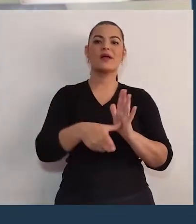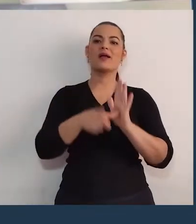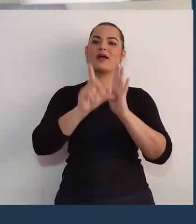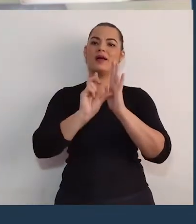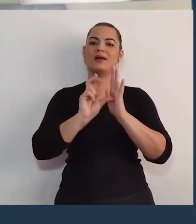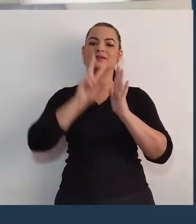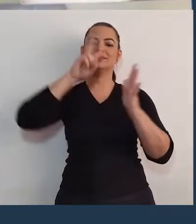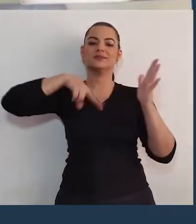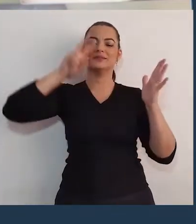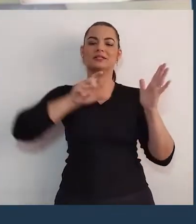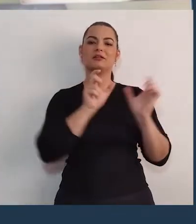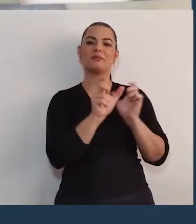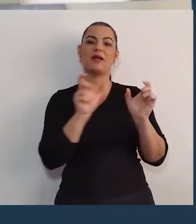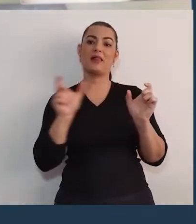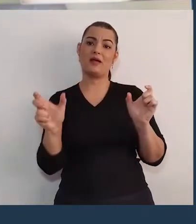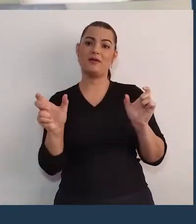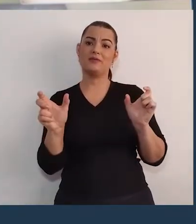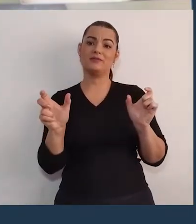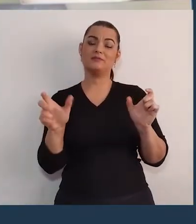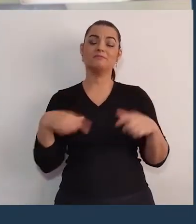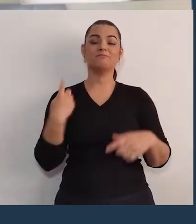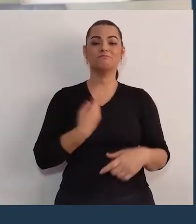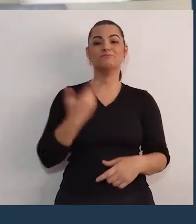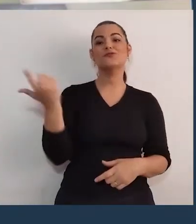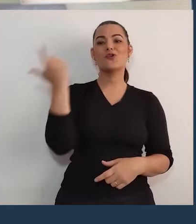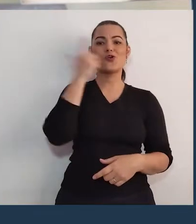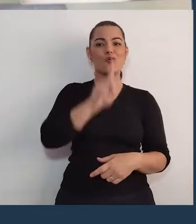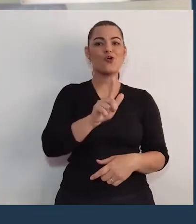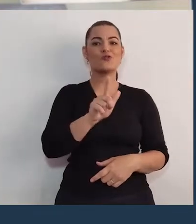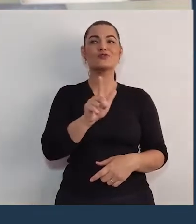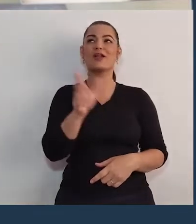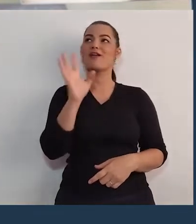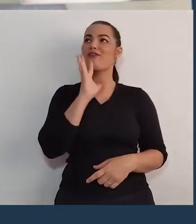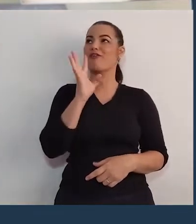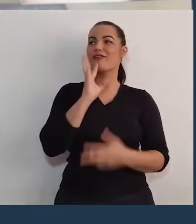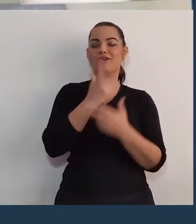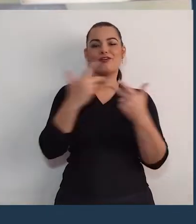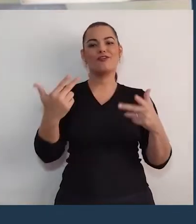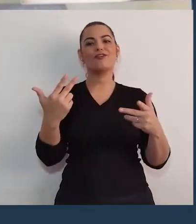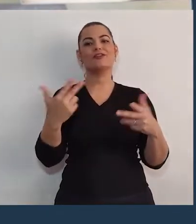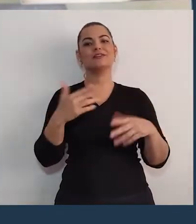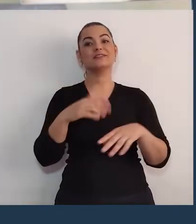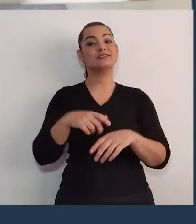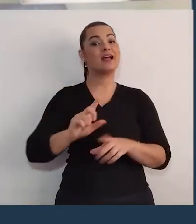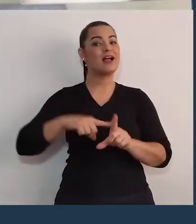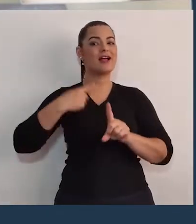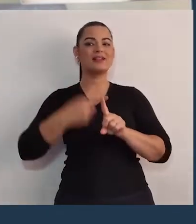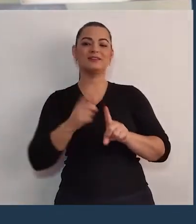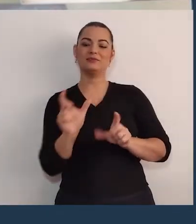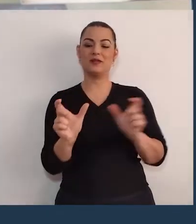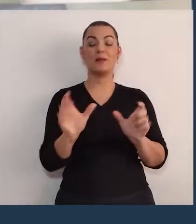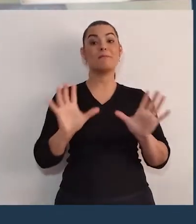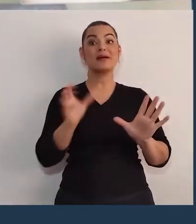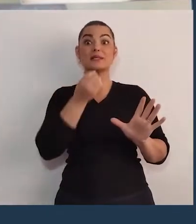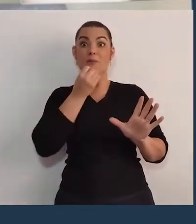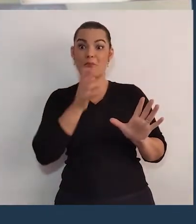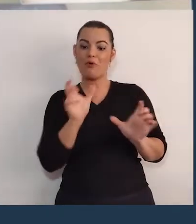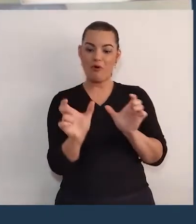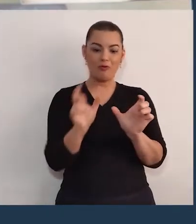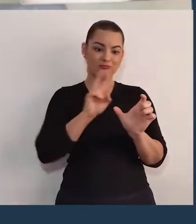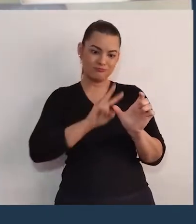das palavras. Mas ler palavras, ler livros, revistas é tão bom. E a